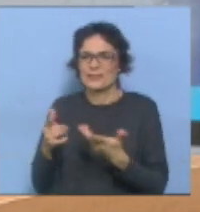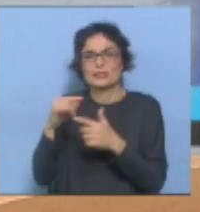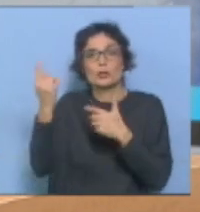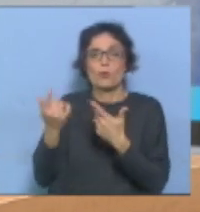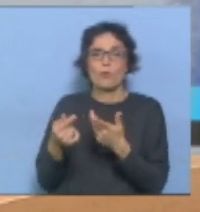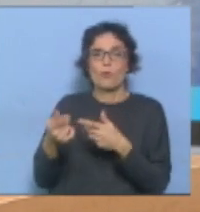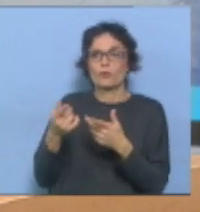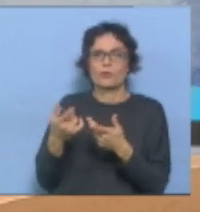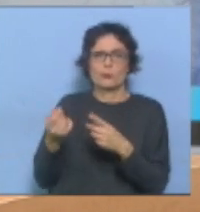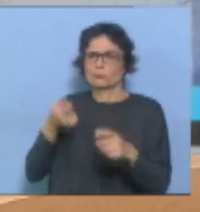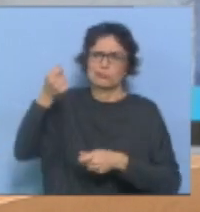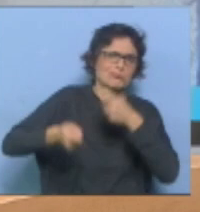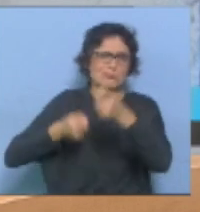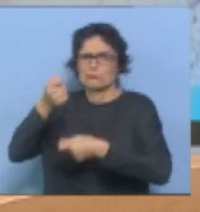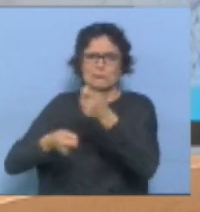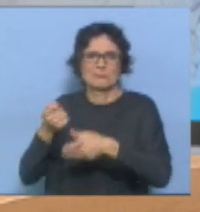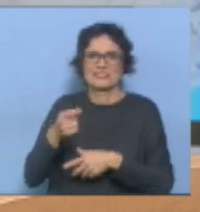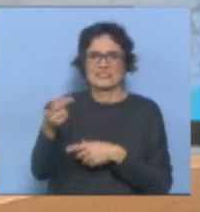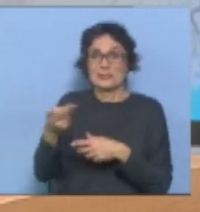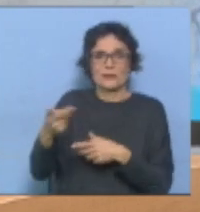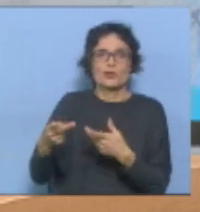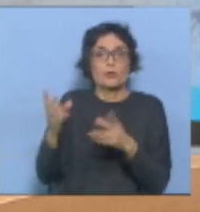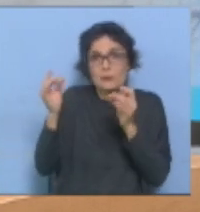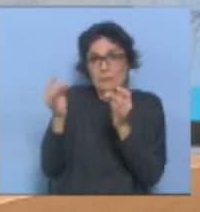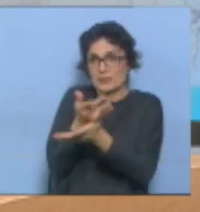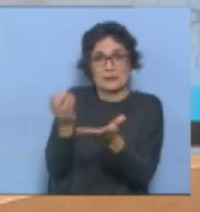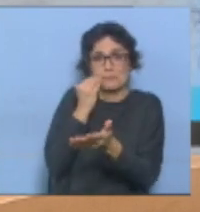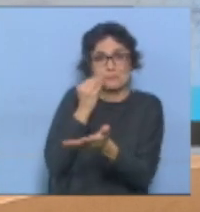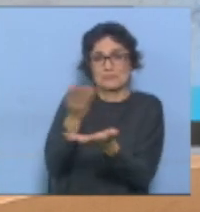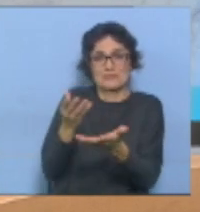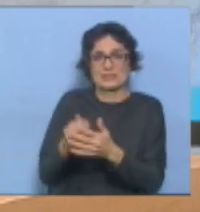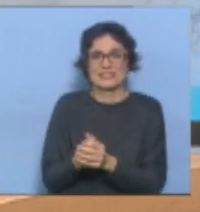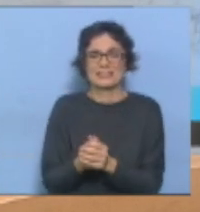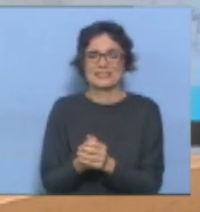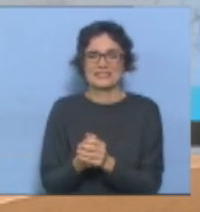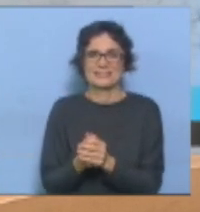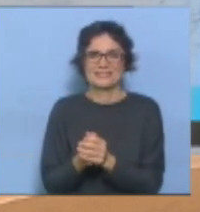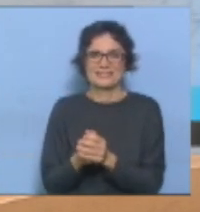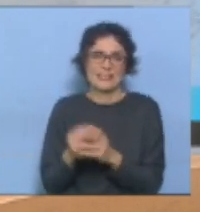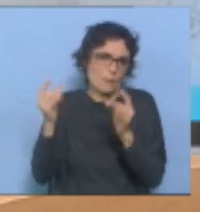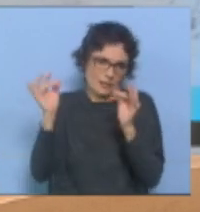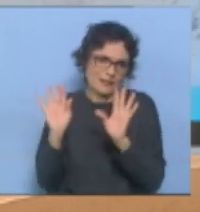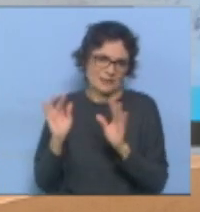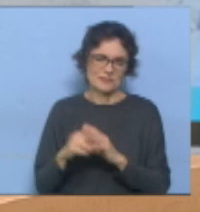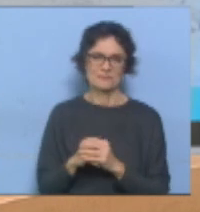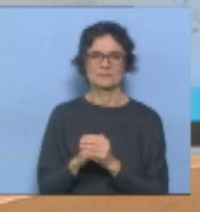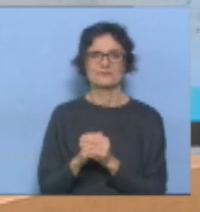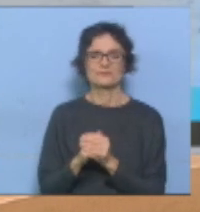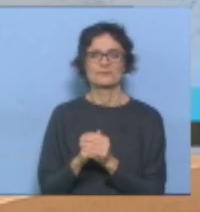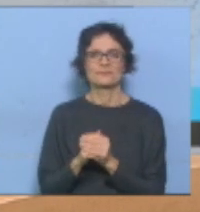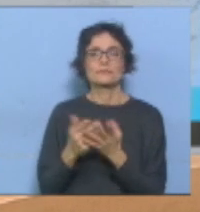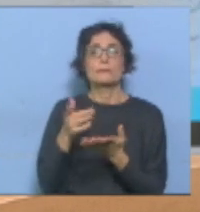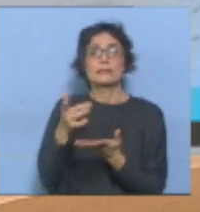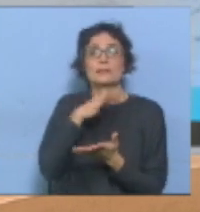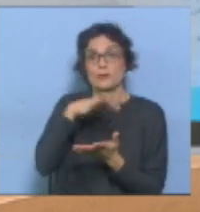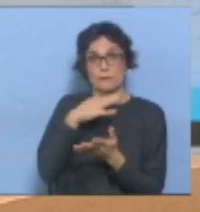gosta de andar à luta na sala, e andam os dois à luta, a brincar às lutas, não à luta, a brincar às lutas. Sim. Isto no